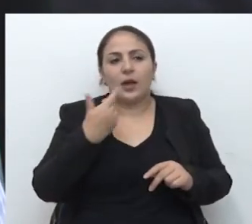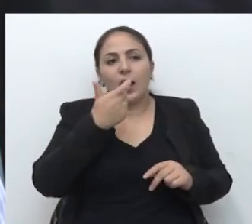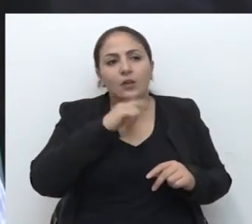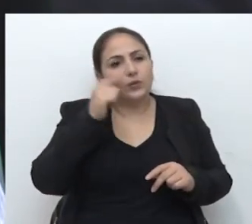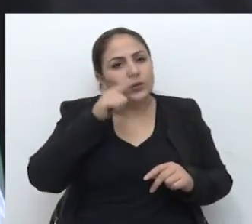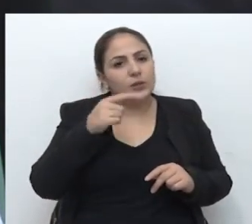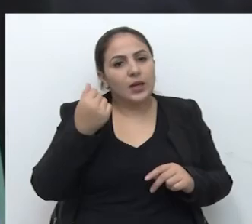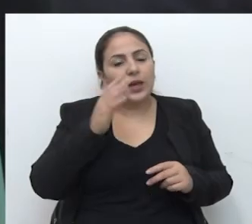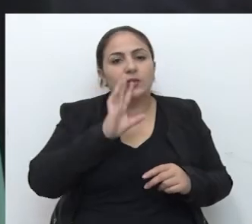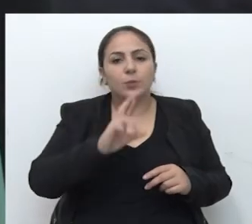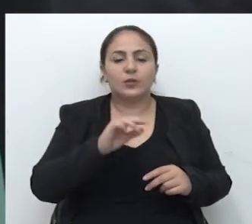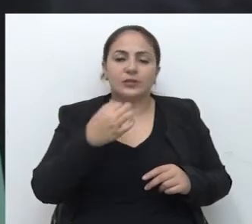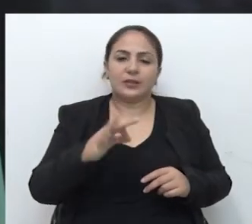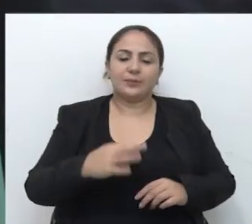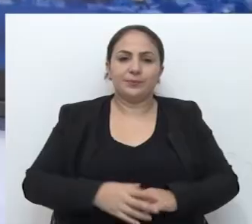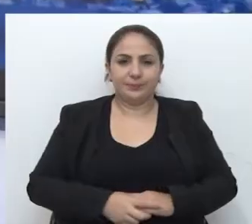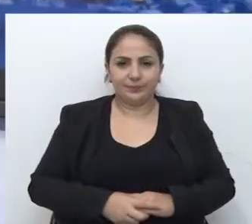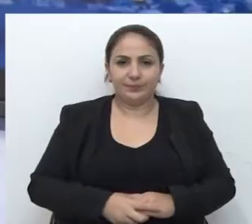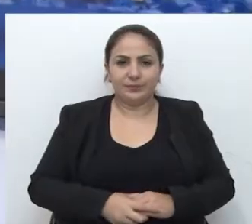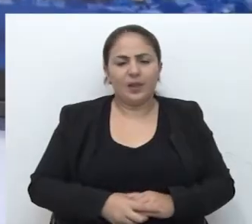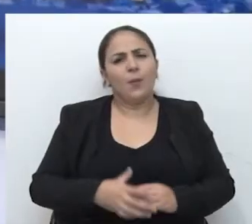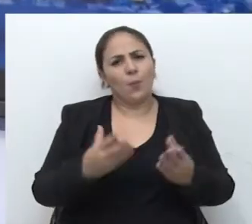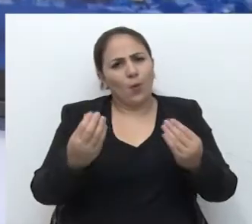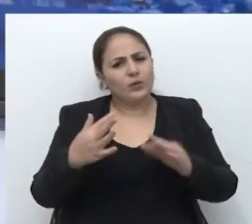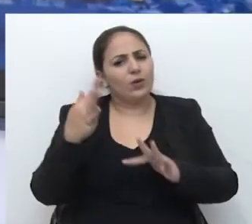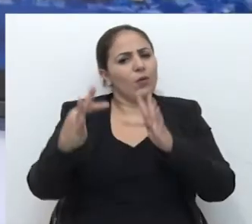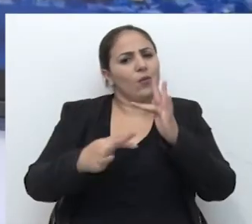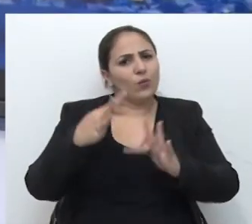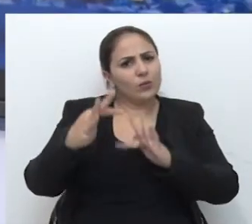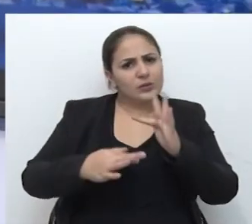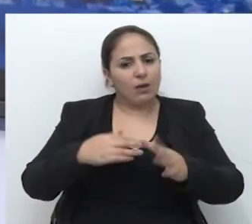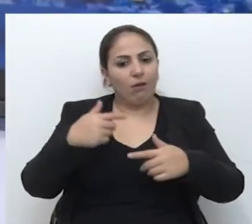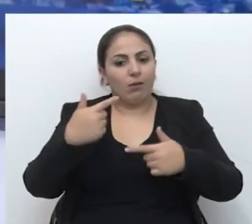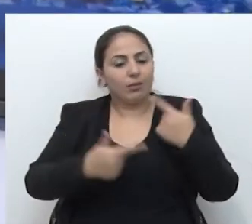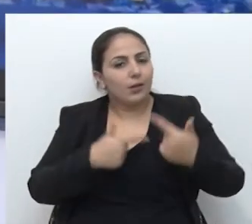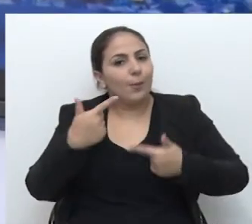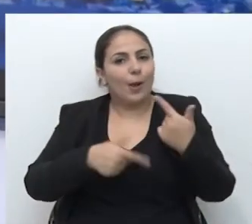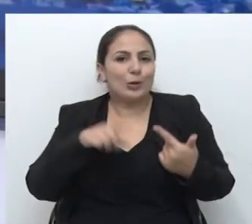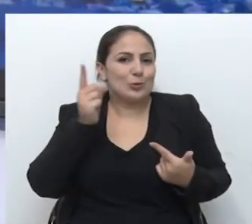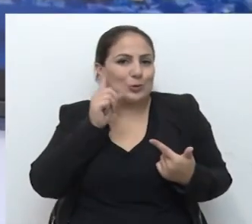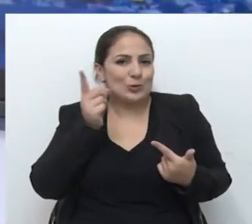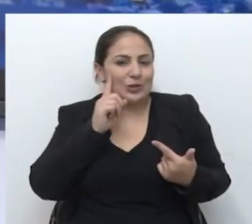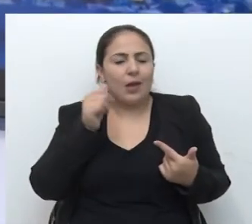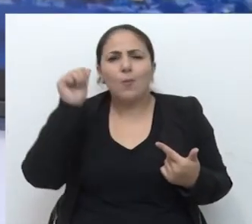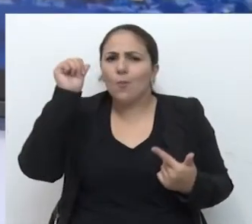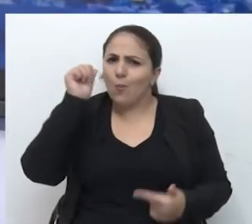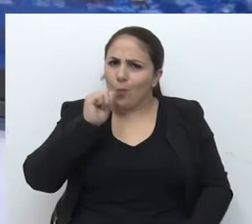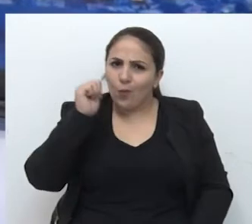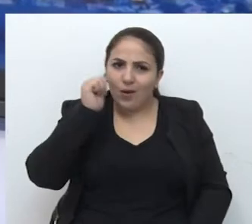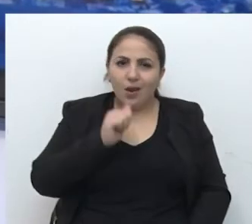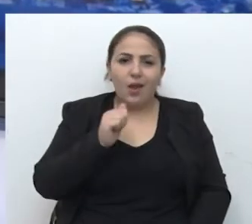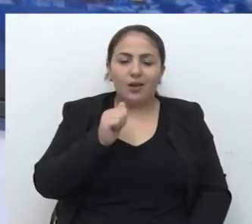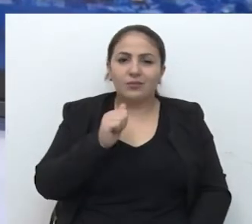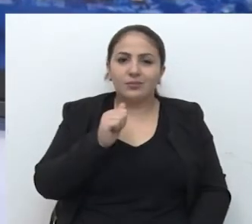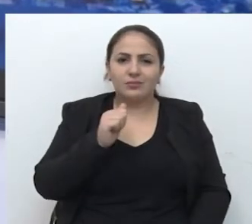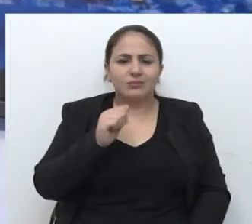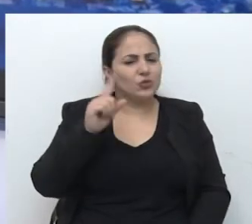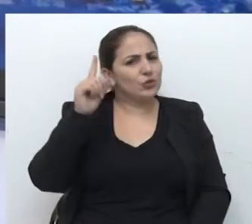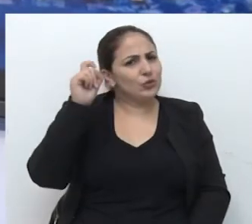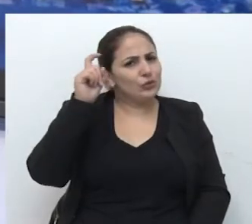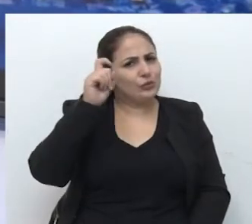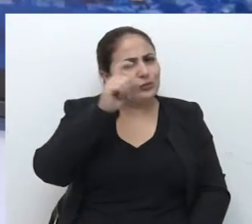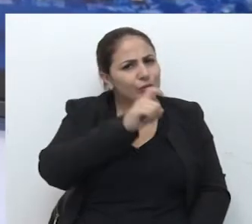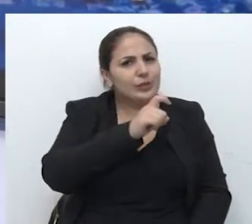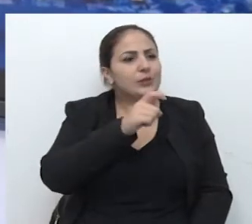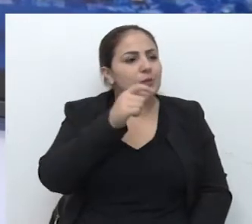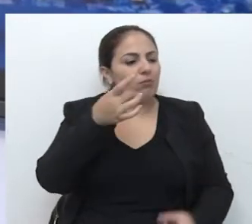acho que vai dar resultado com certeza. Apesar das inúmeras funções e tarefas diárias, as mulheres